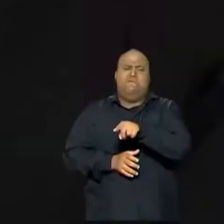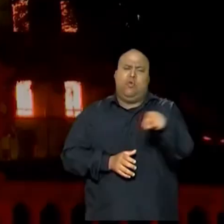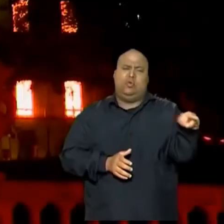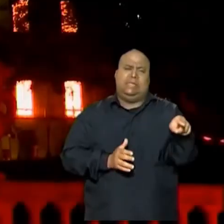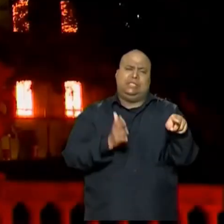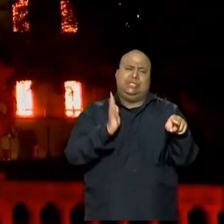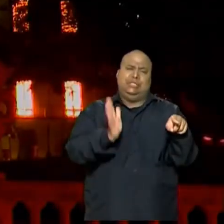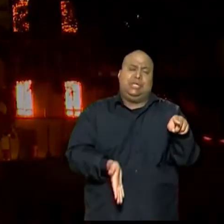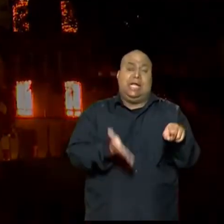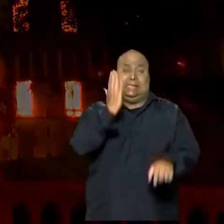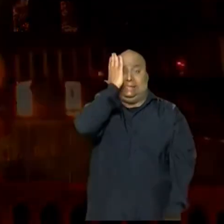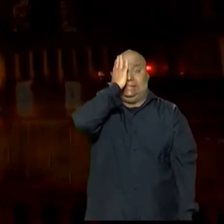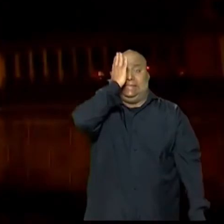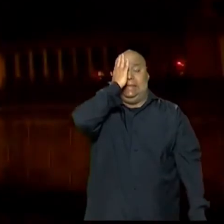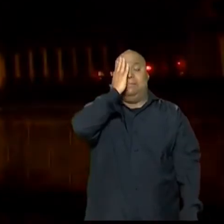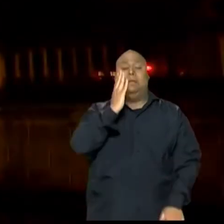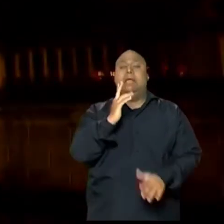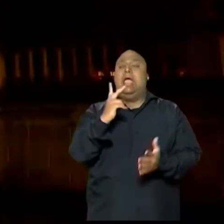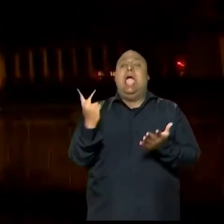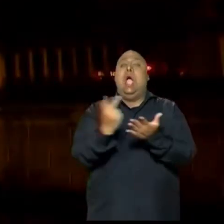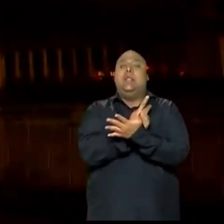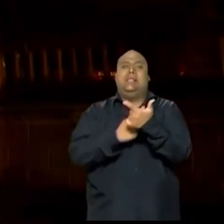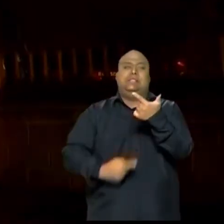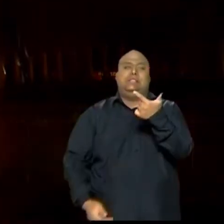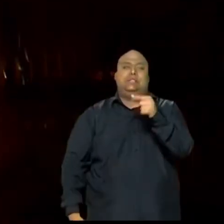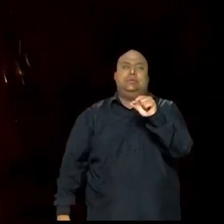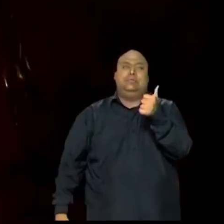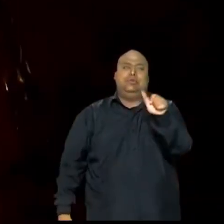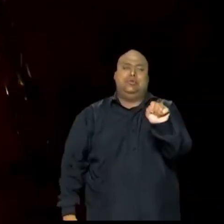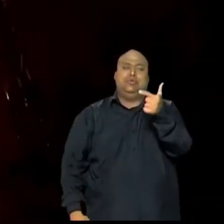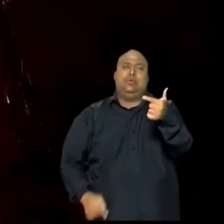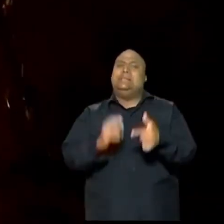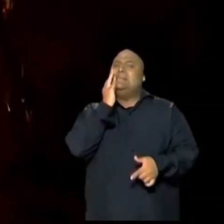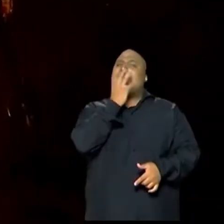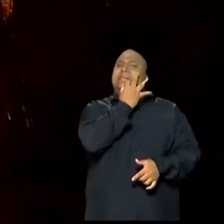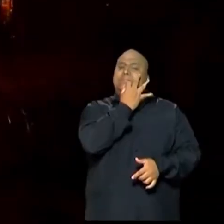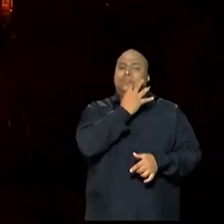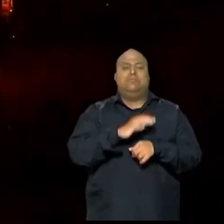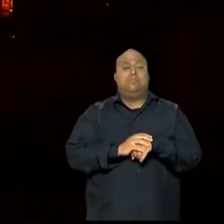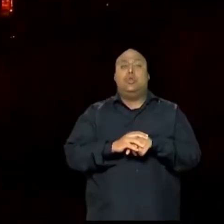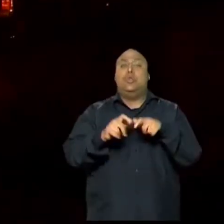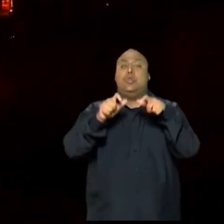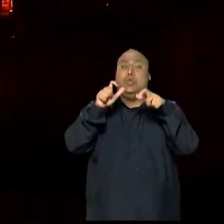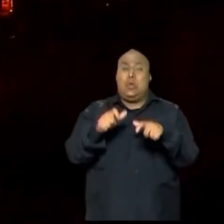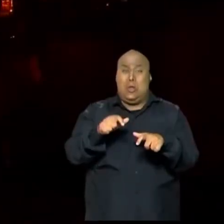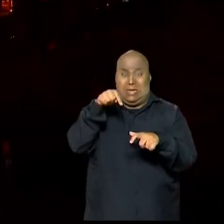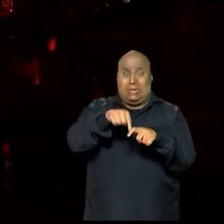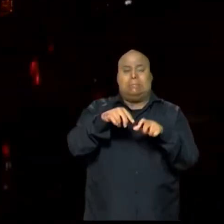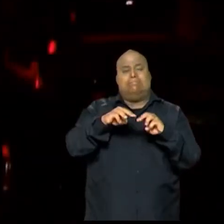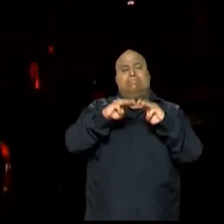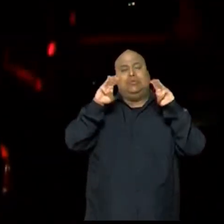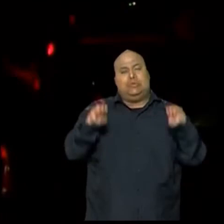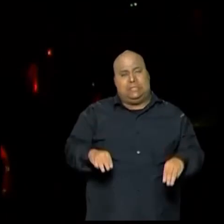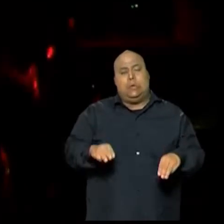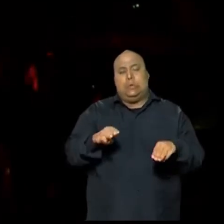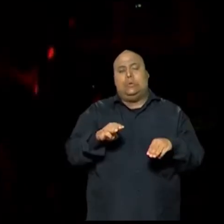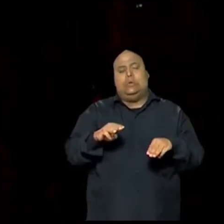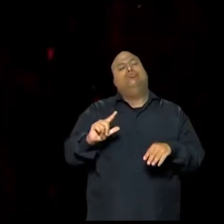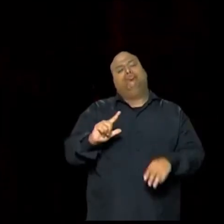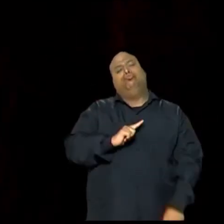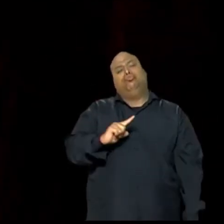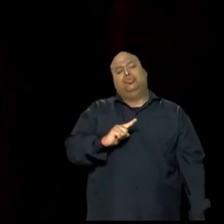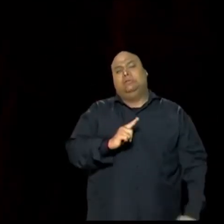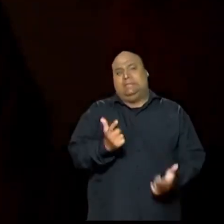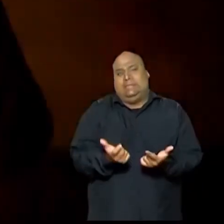sabem, 2 de setembro de 2018, a instituição científica mais antiga do nosso país foi acometida